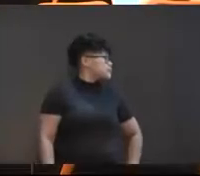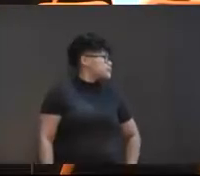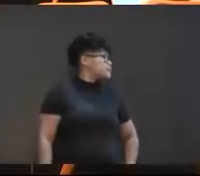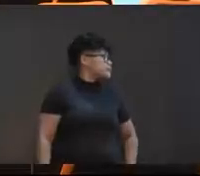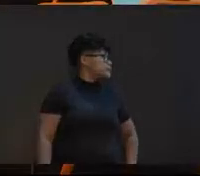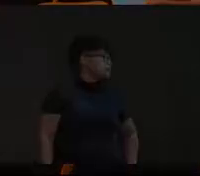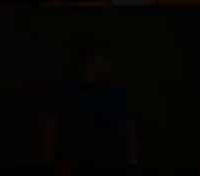me liga